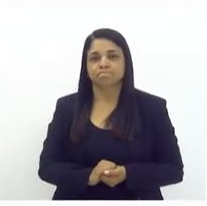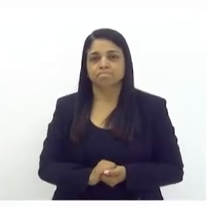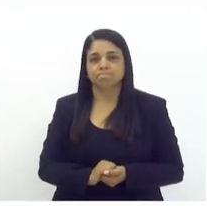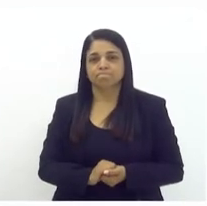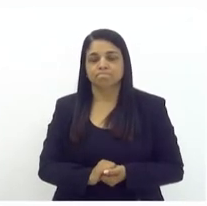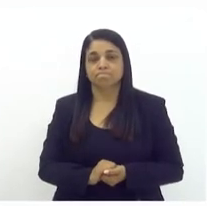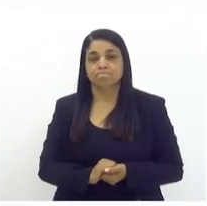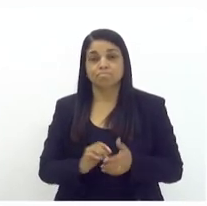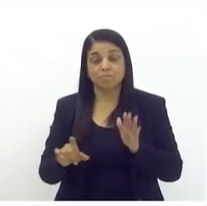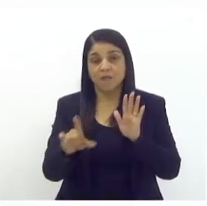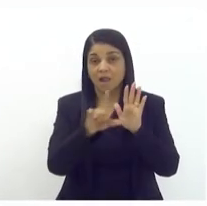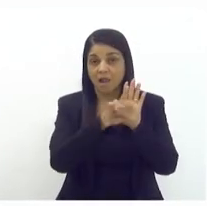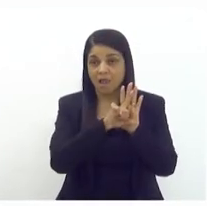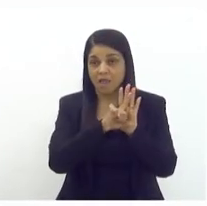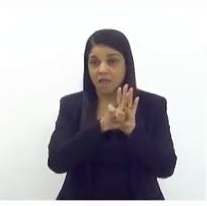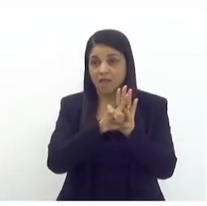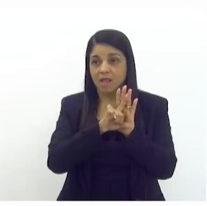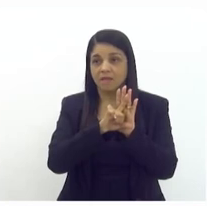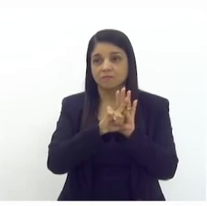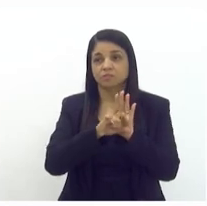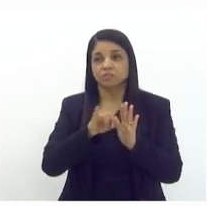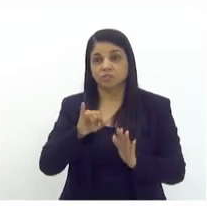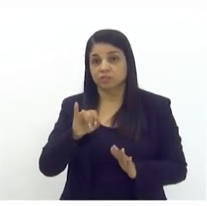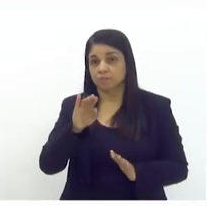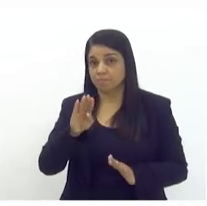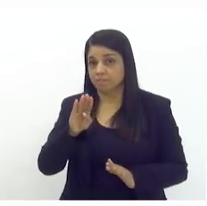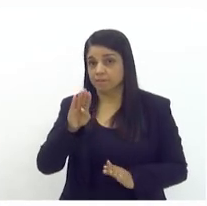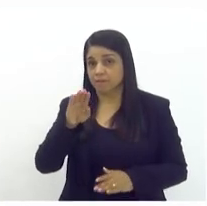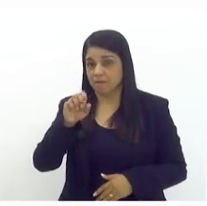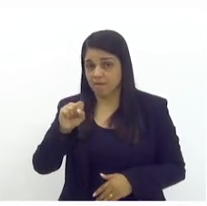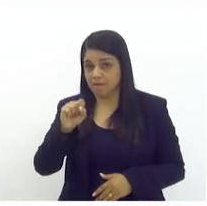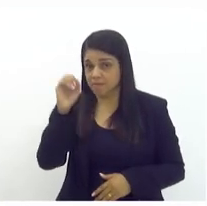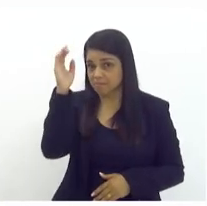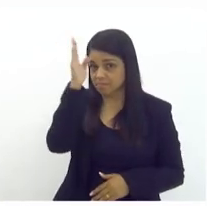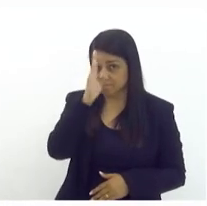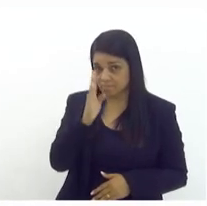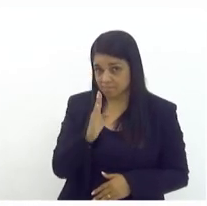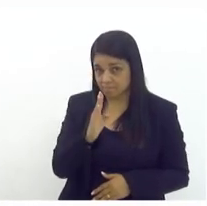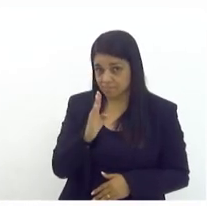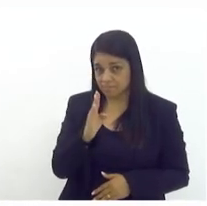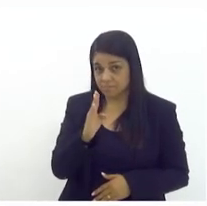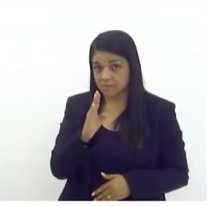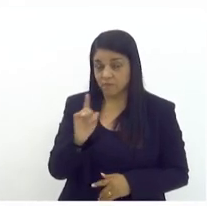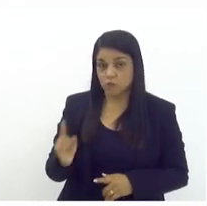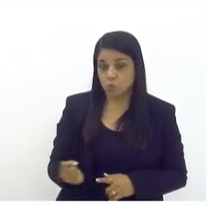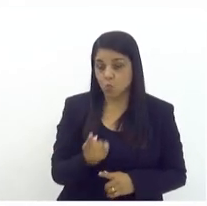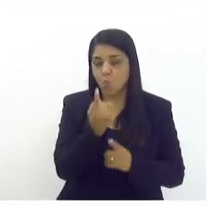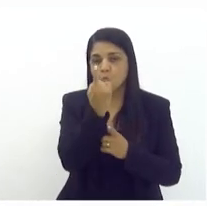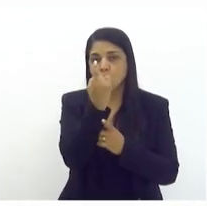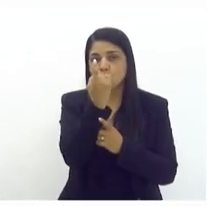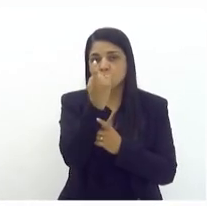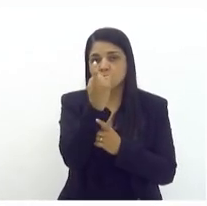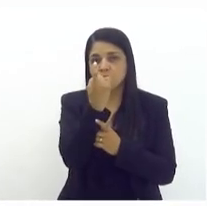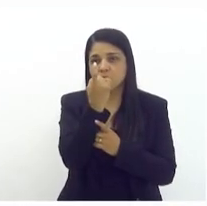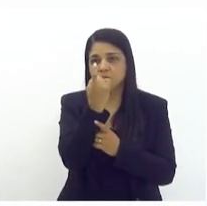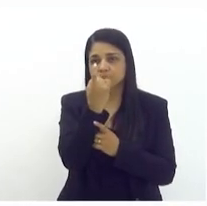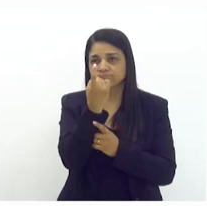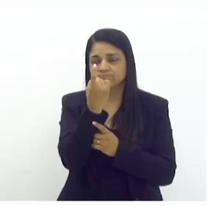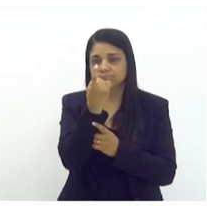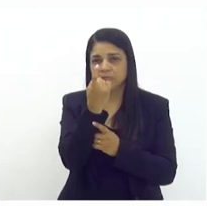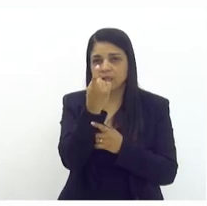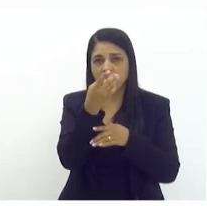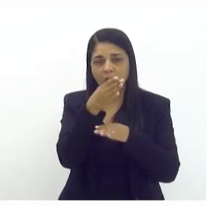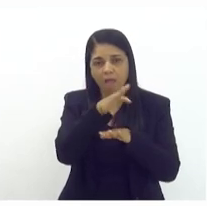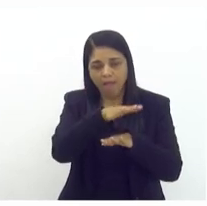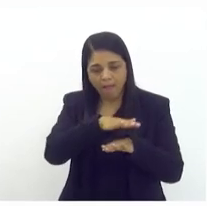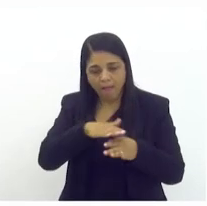a legislação de subnacional vai ser única e harmonizada com